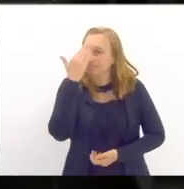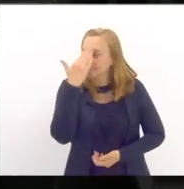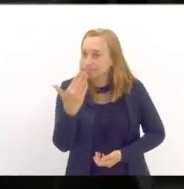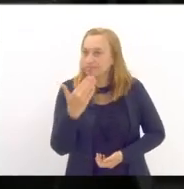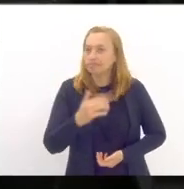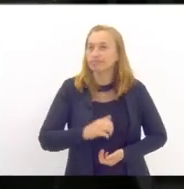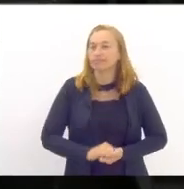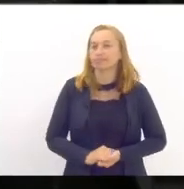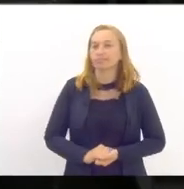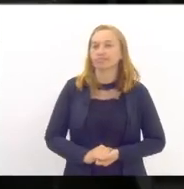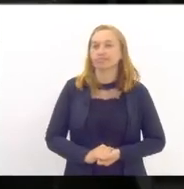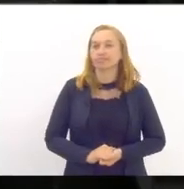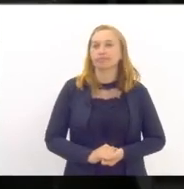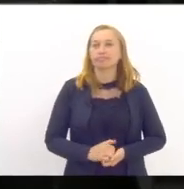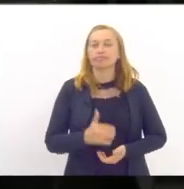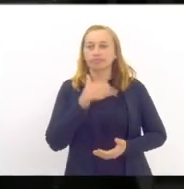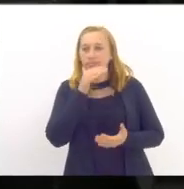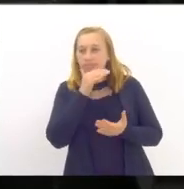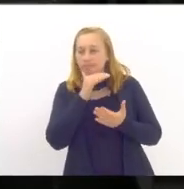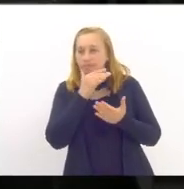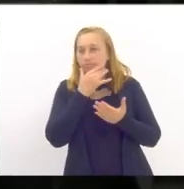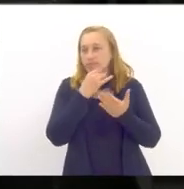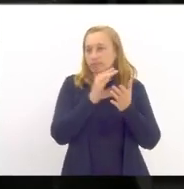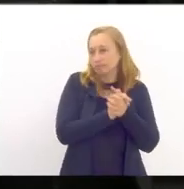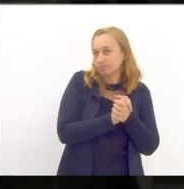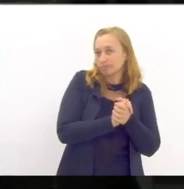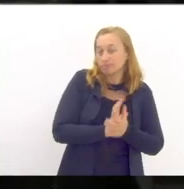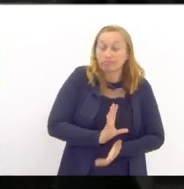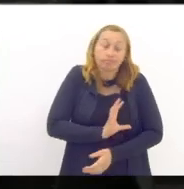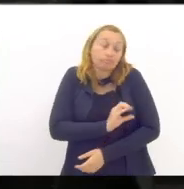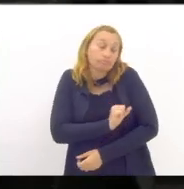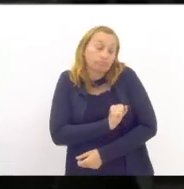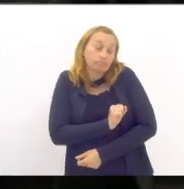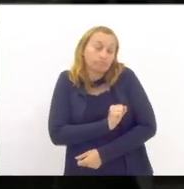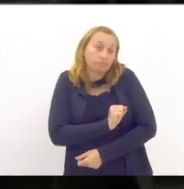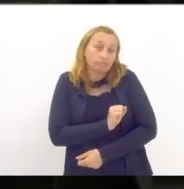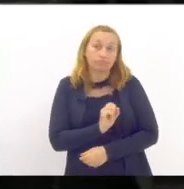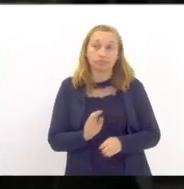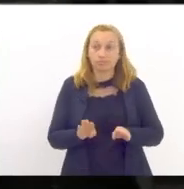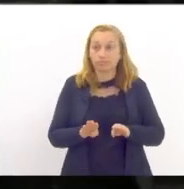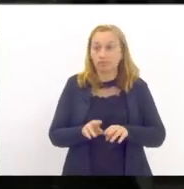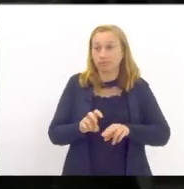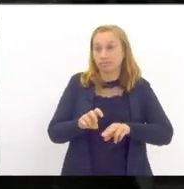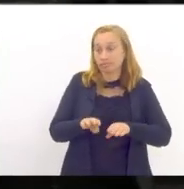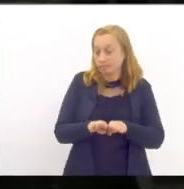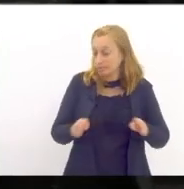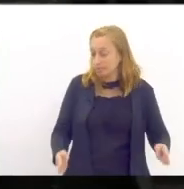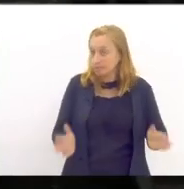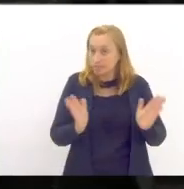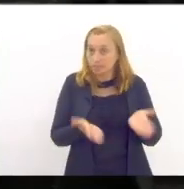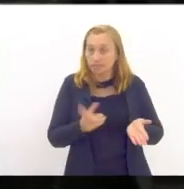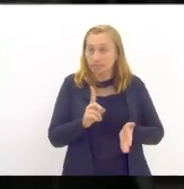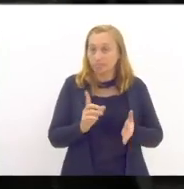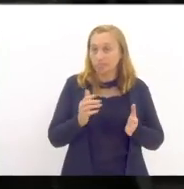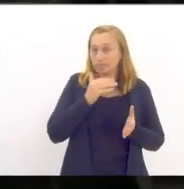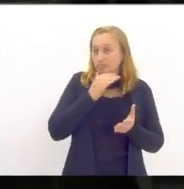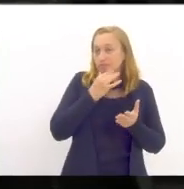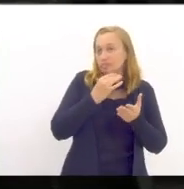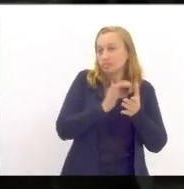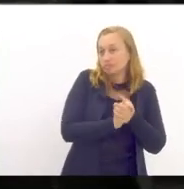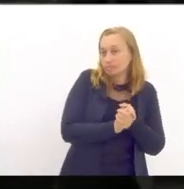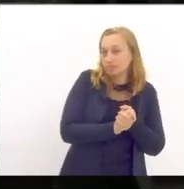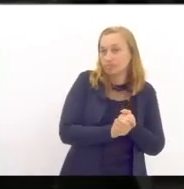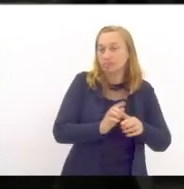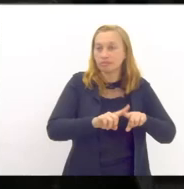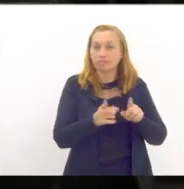agradecer ao meu marido, meu amor, meu companheiro, que acompanha essa mesa hoje, não apenas como marido, mas também como